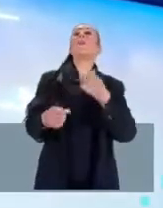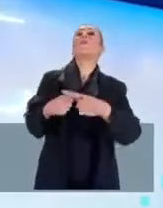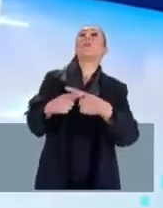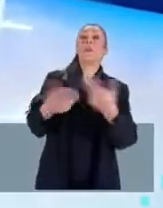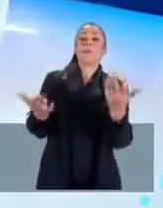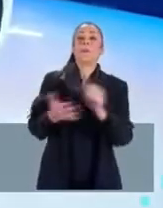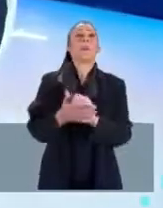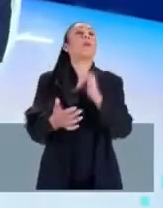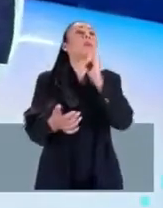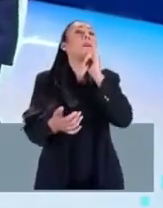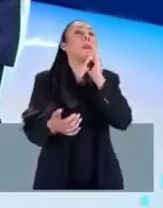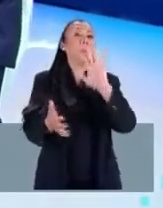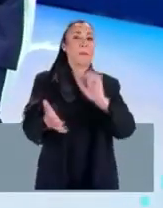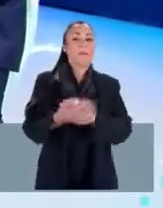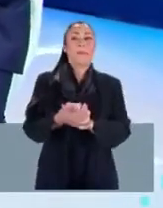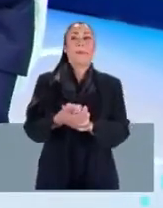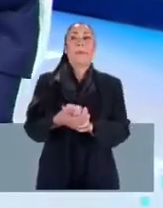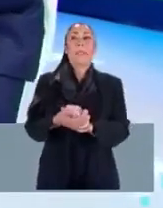Vamos supor